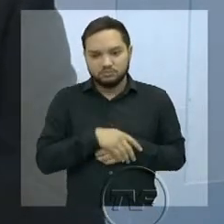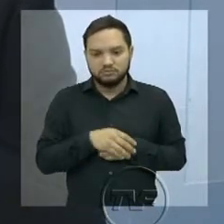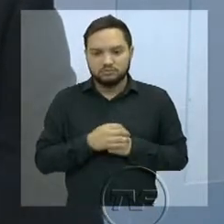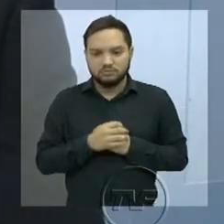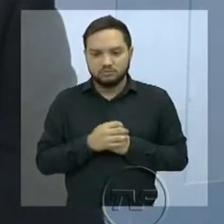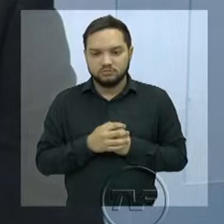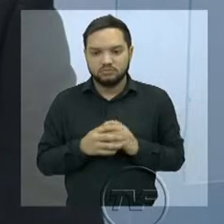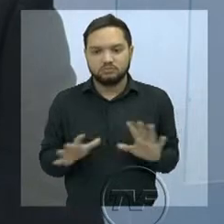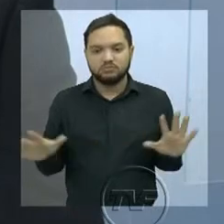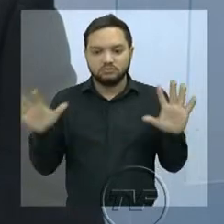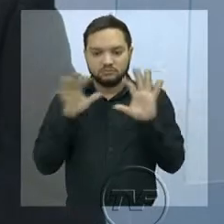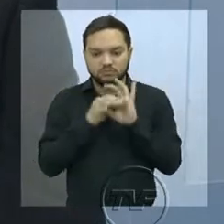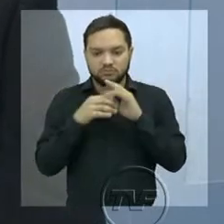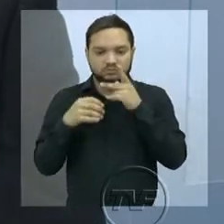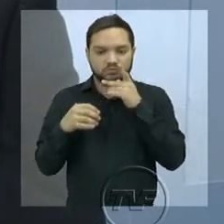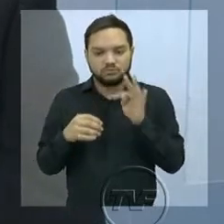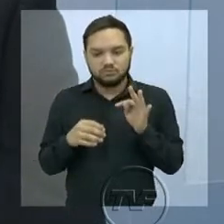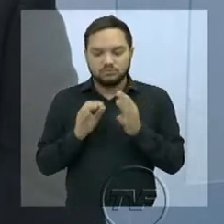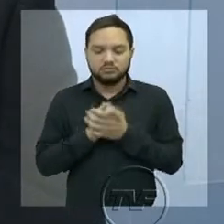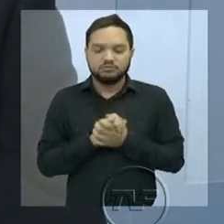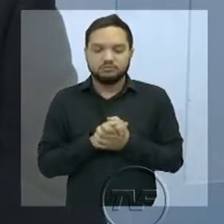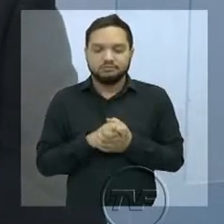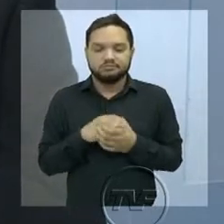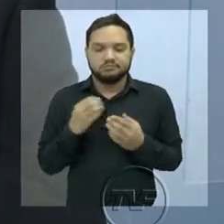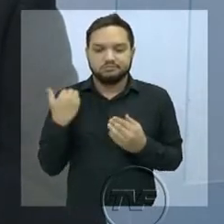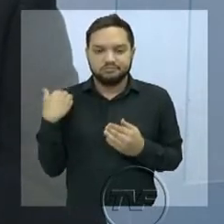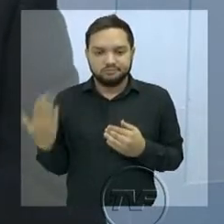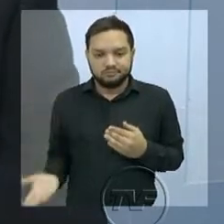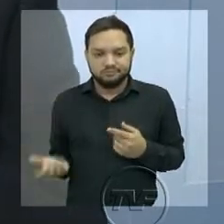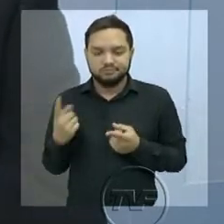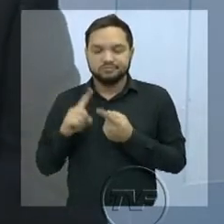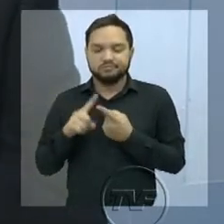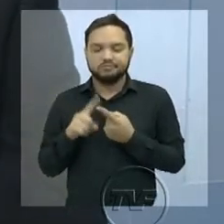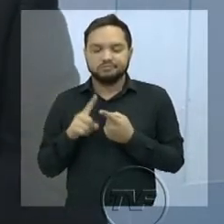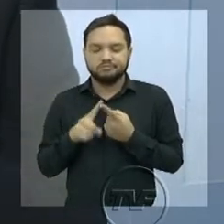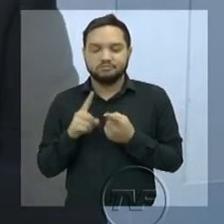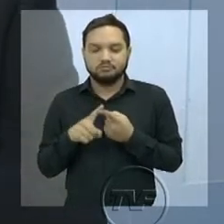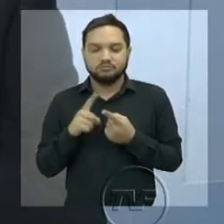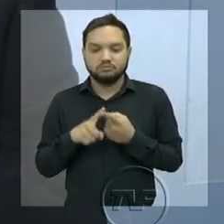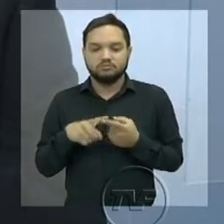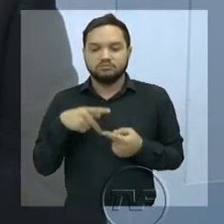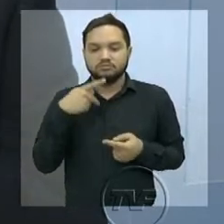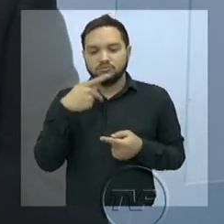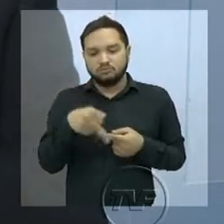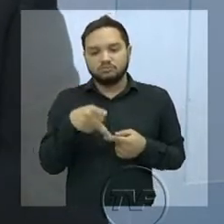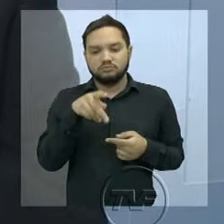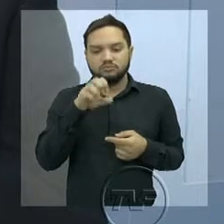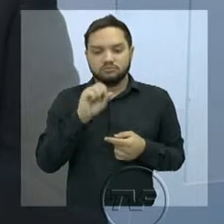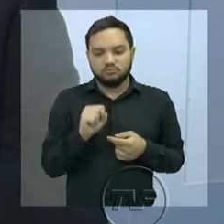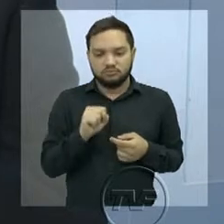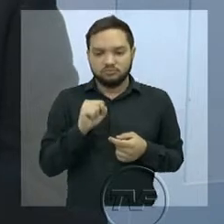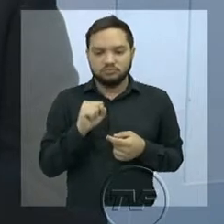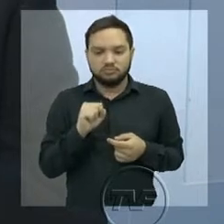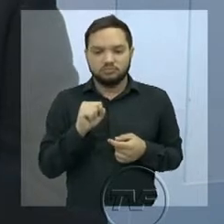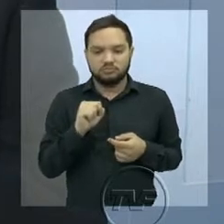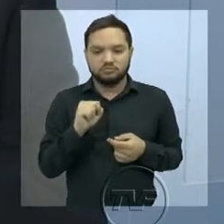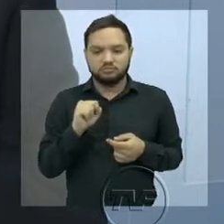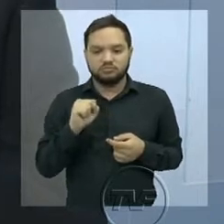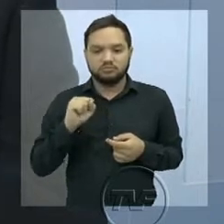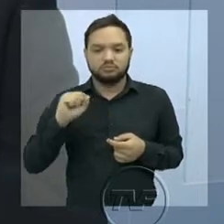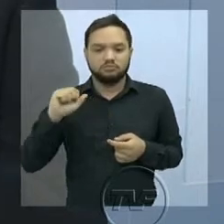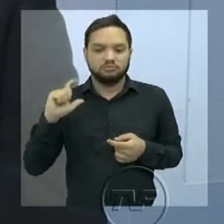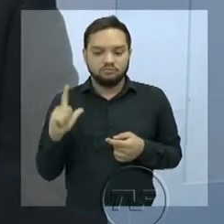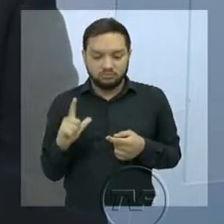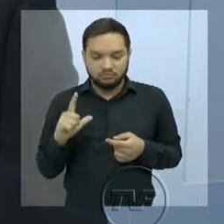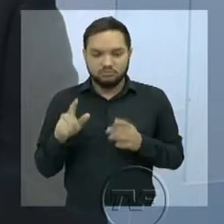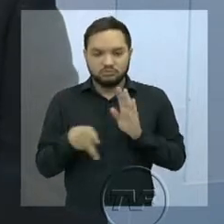uma aliança no primeiro turno. E, do outro lado, o Partido Social Liberal do presidente Jair Messias